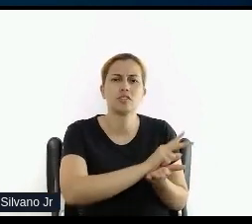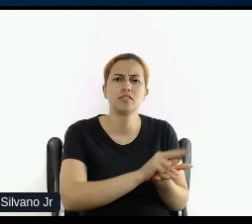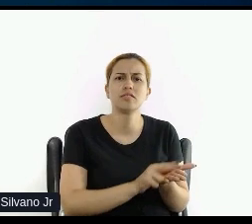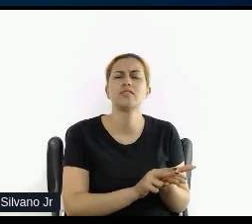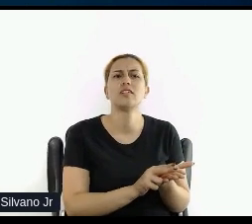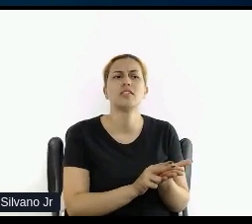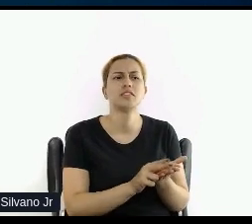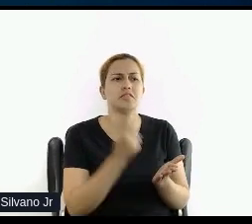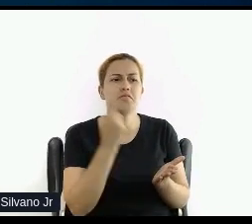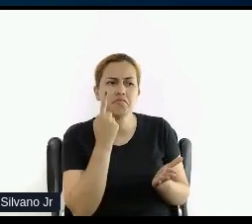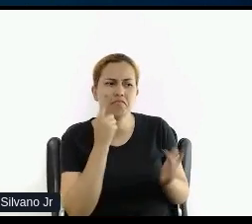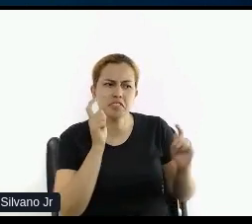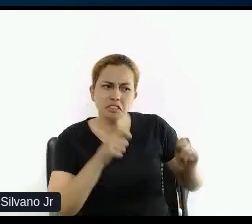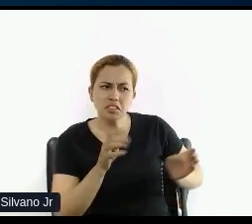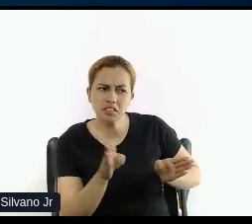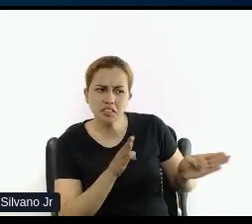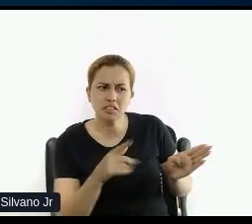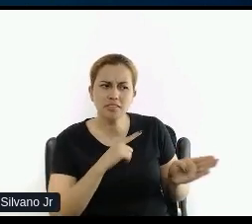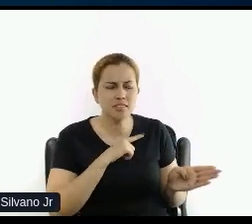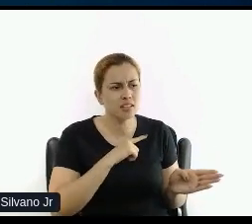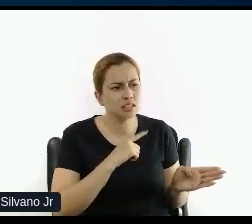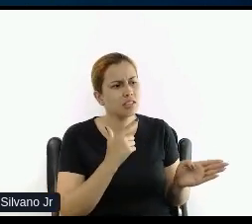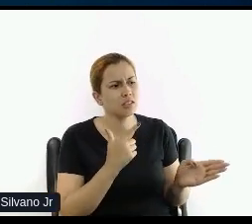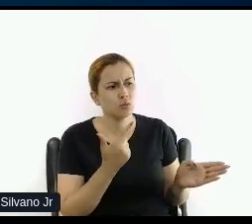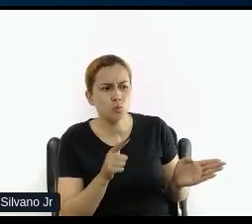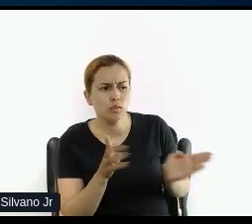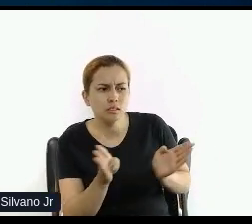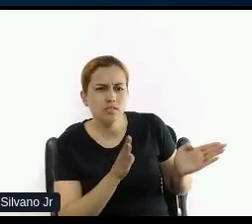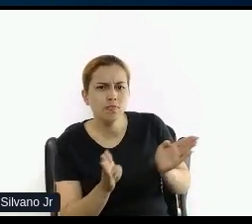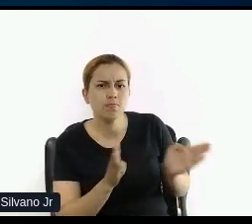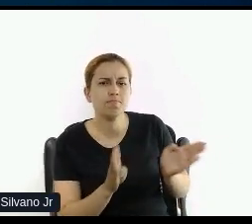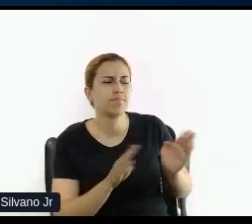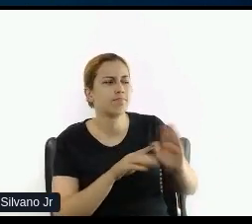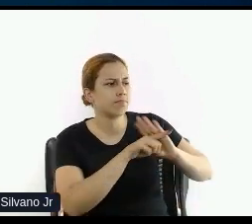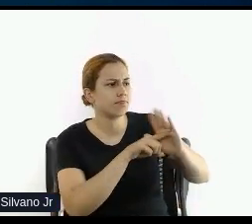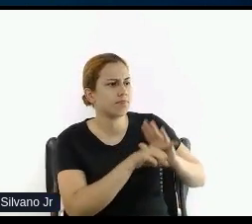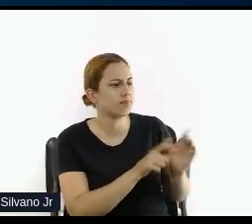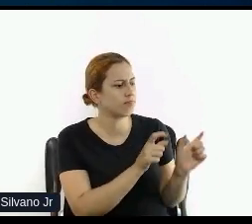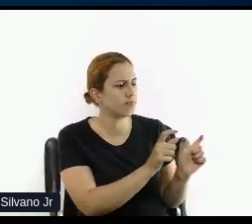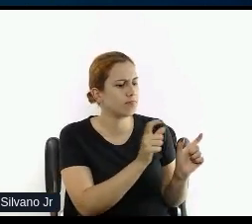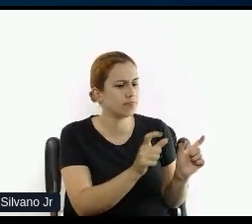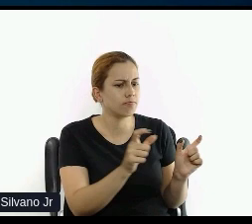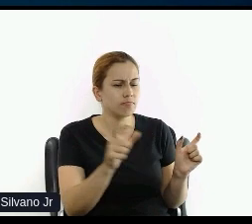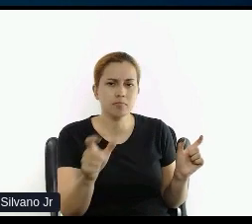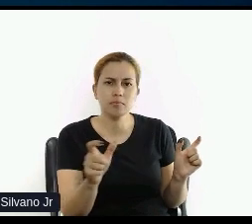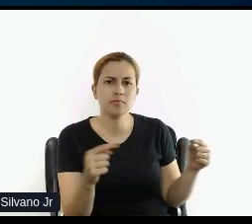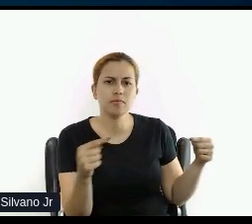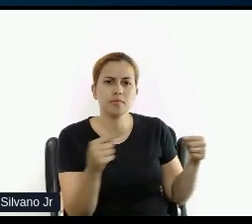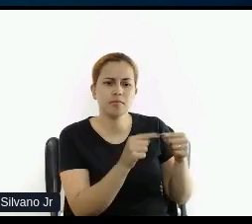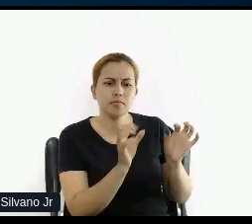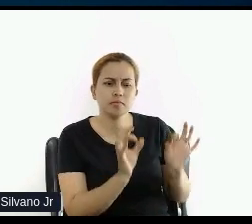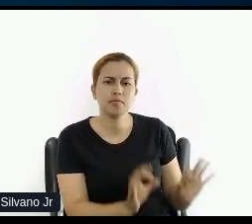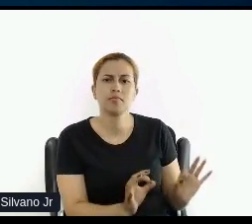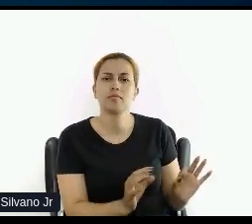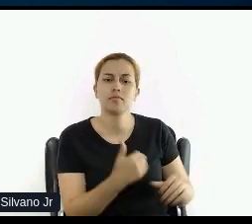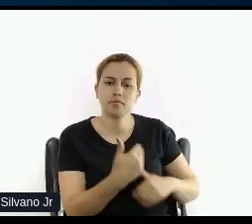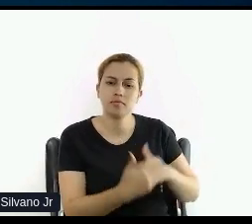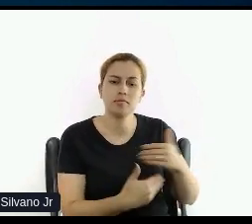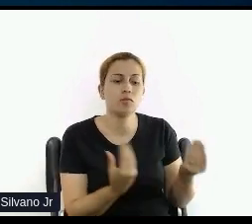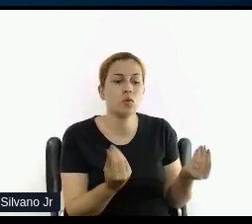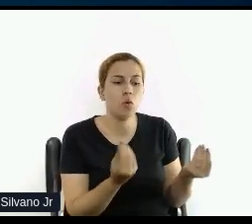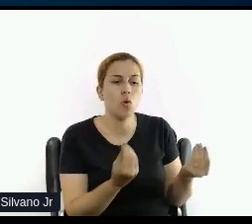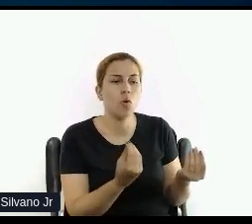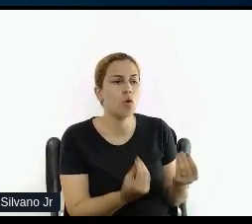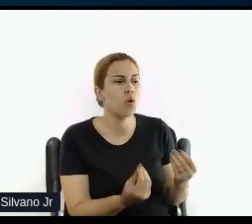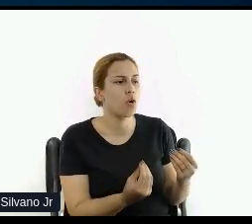estão acessíveis, como está o espaçamento entre os elementos, se as áreas clicáveis estão realmente clicáveis, como estão os contrastes